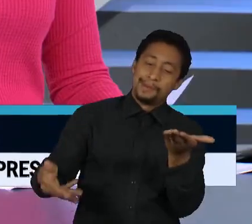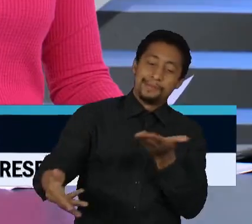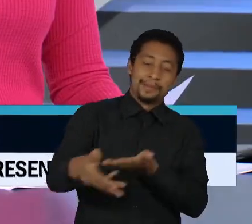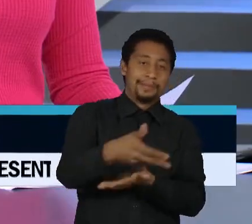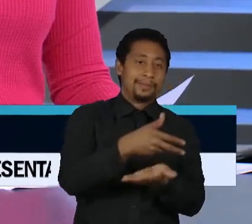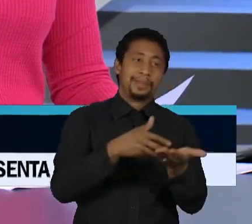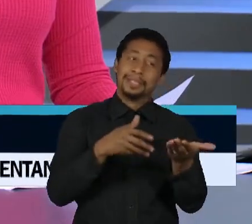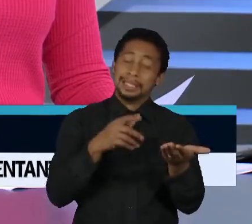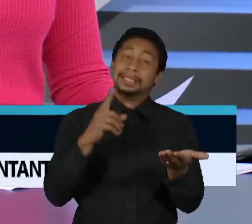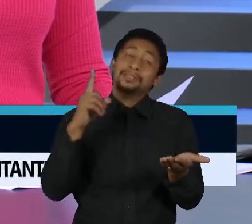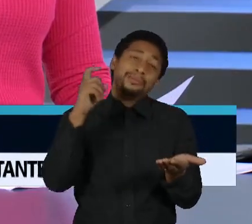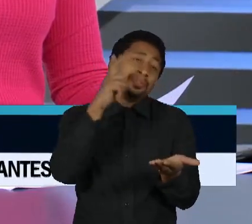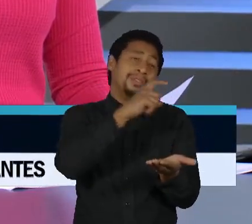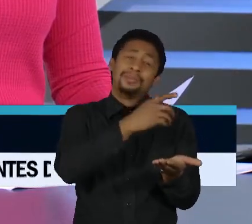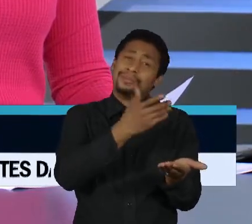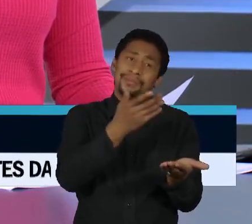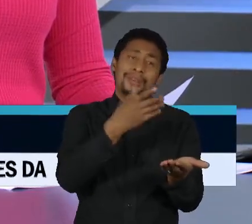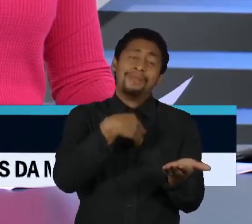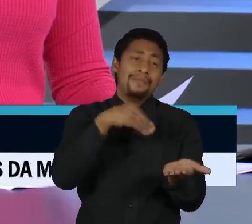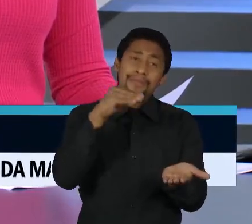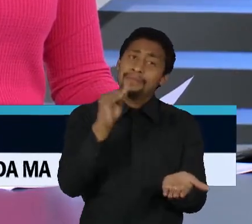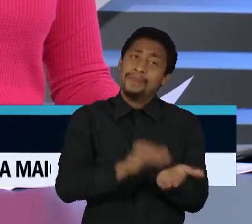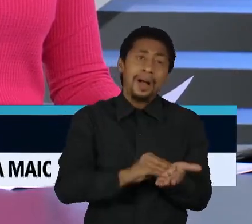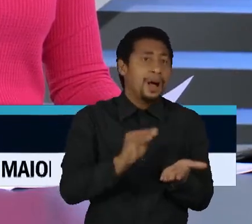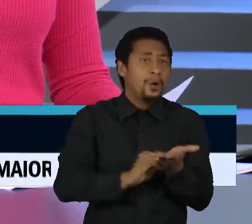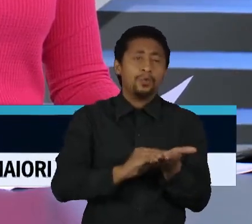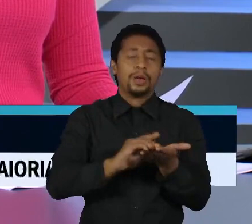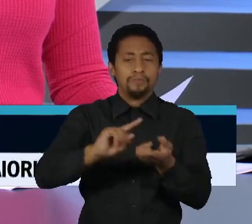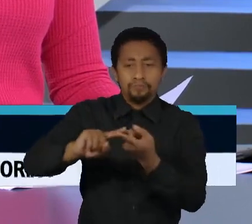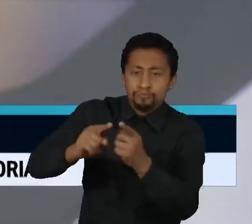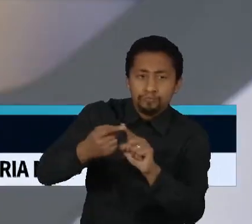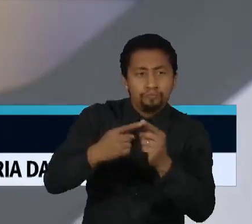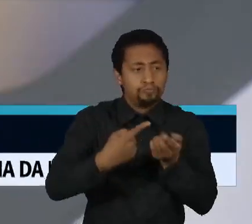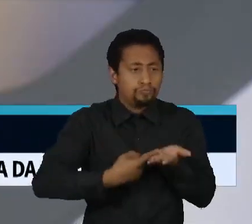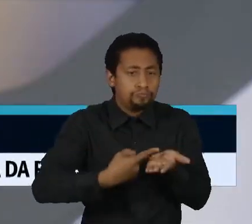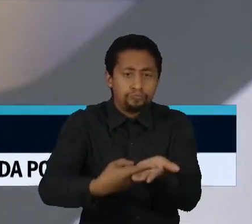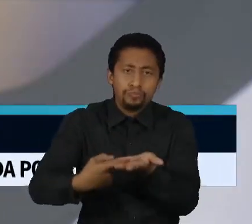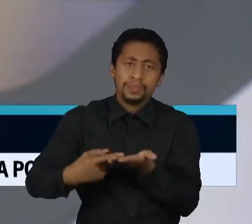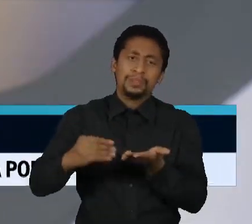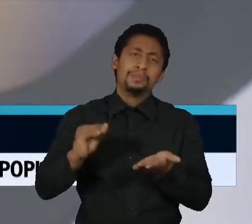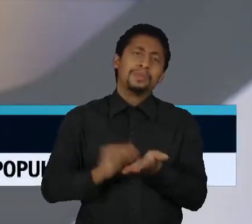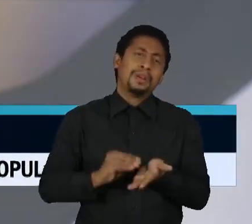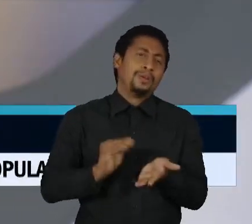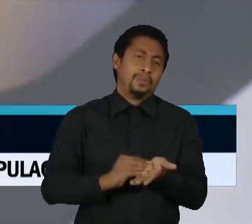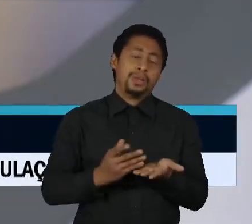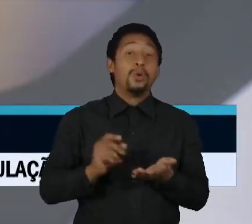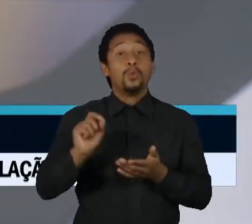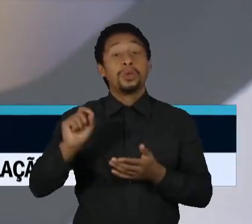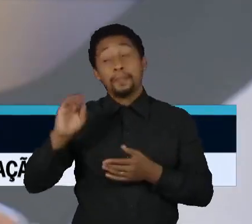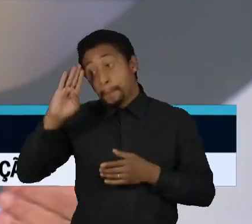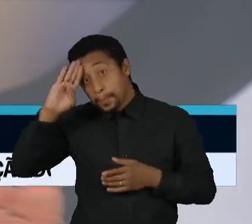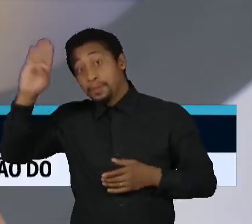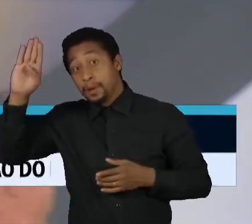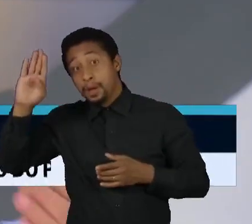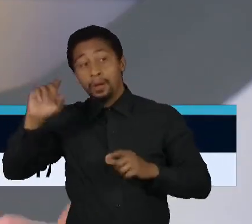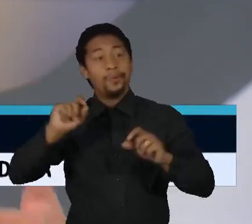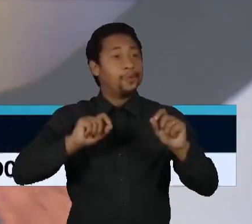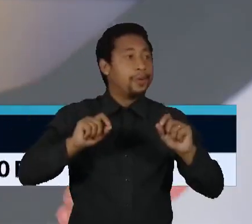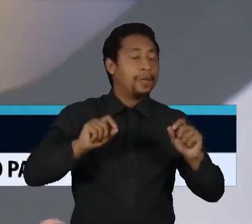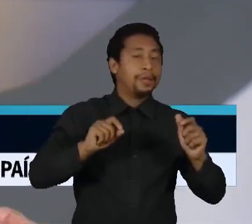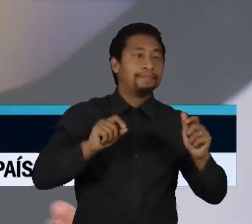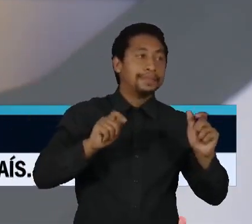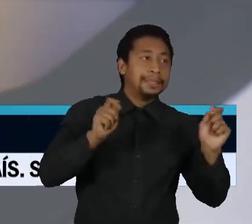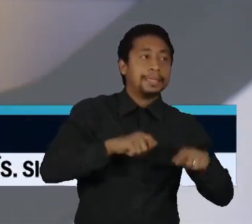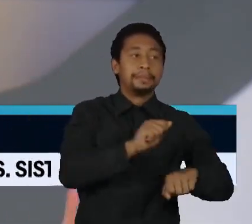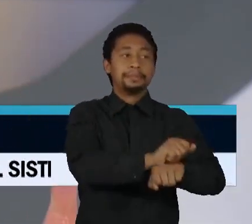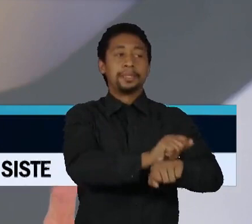E falta, como a gente já tinha dito antes, uma articulação para saber o que é central e o que não é e quais são os limites